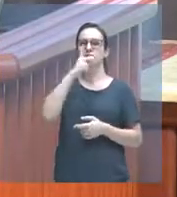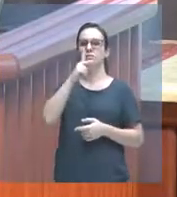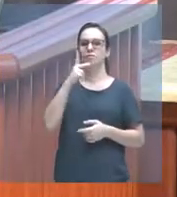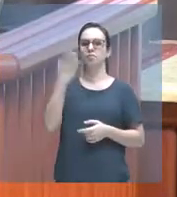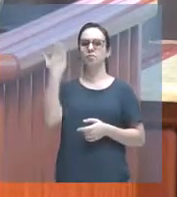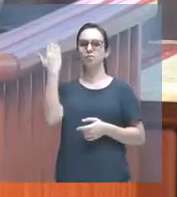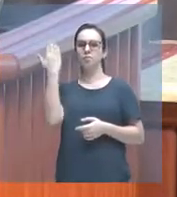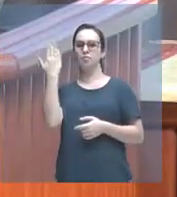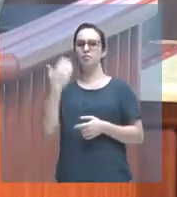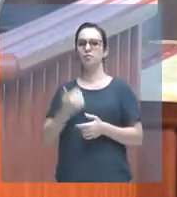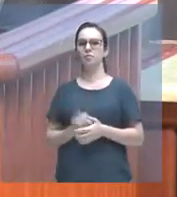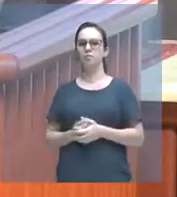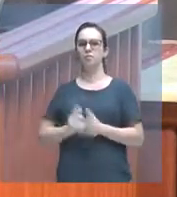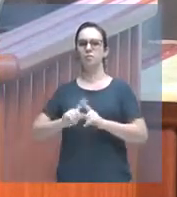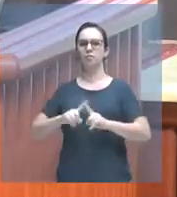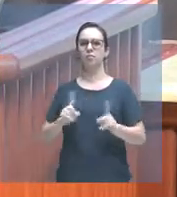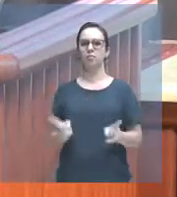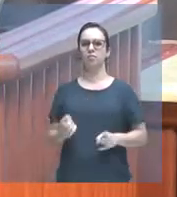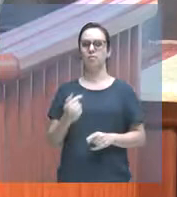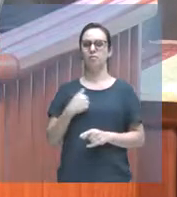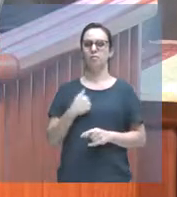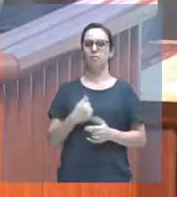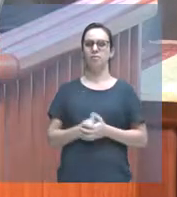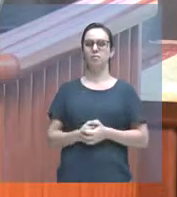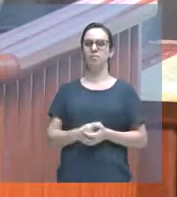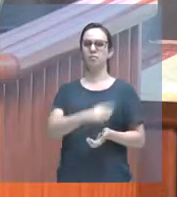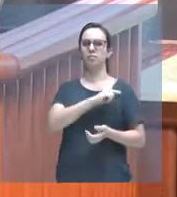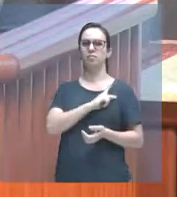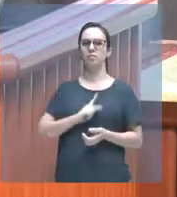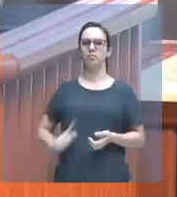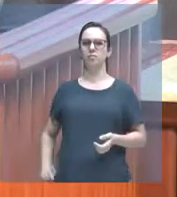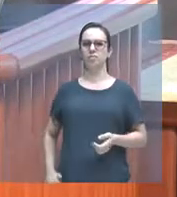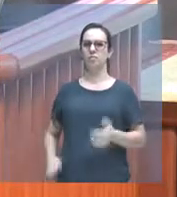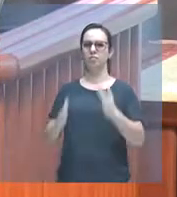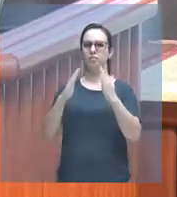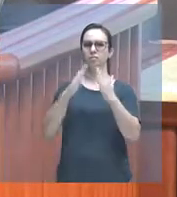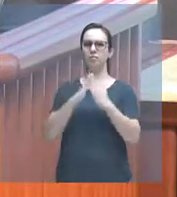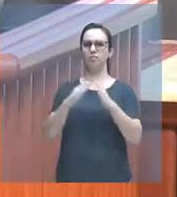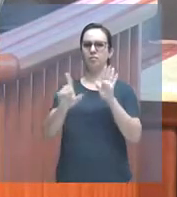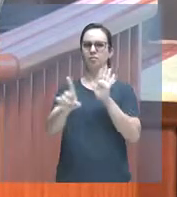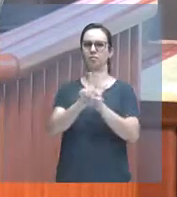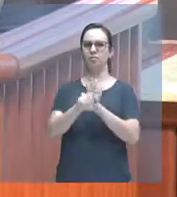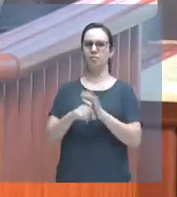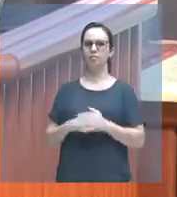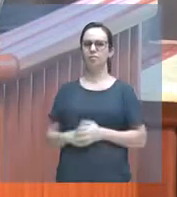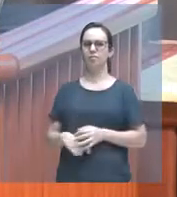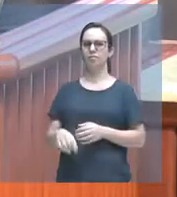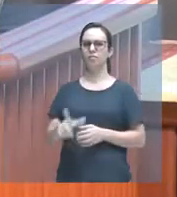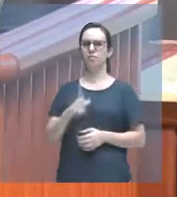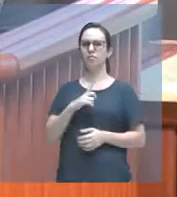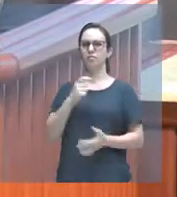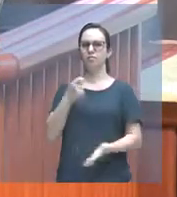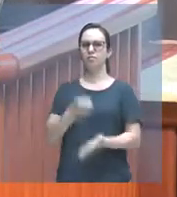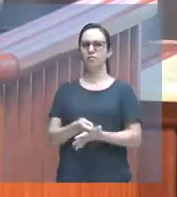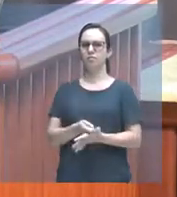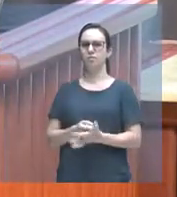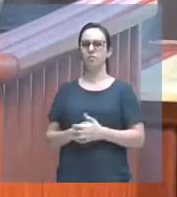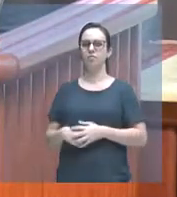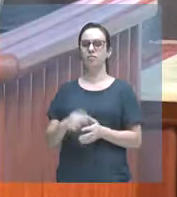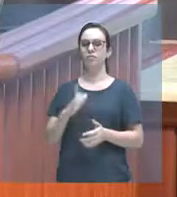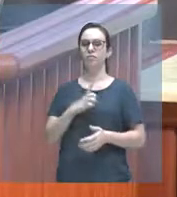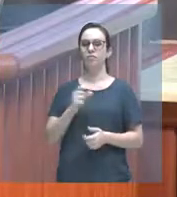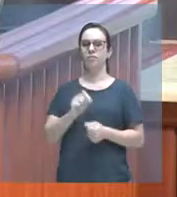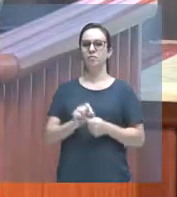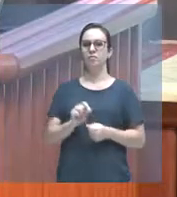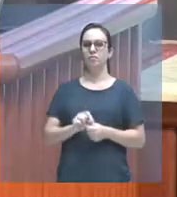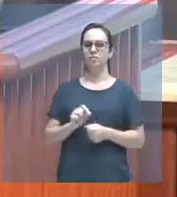como representando a Casa de Lei, tinha e devo, e tenho que fazer meu dever de